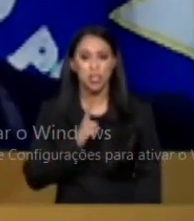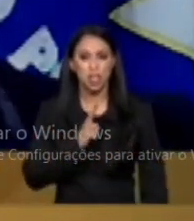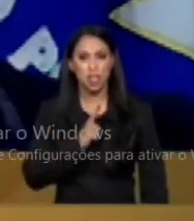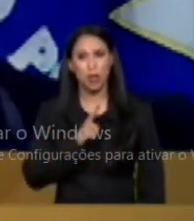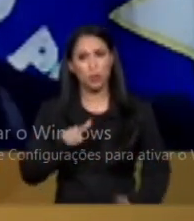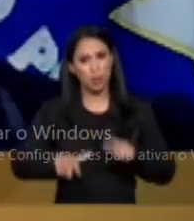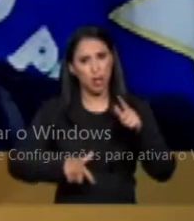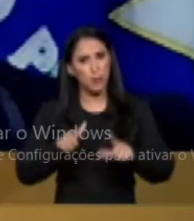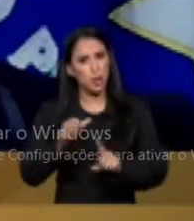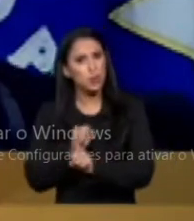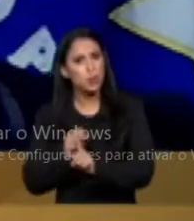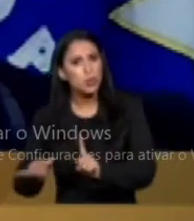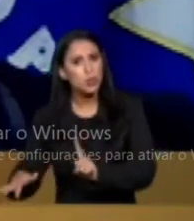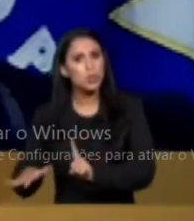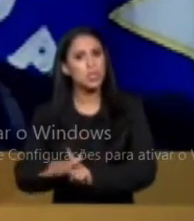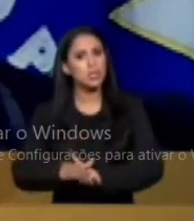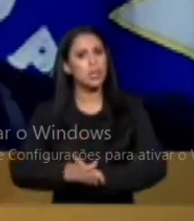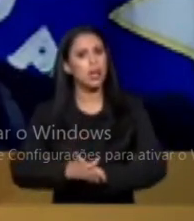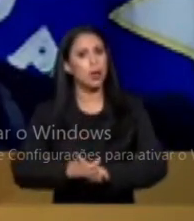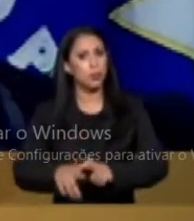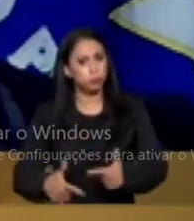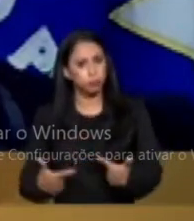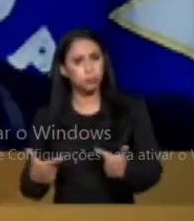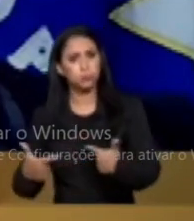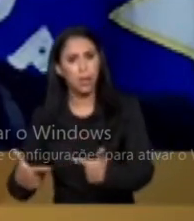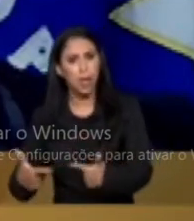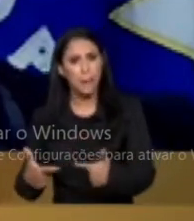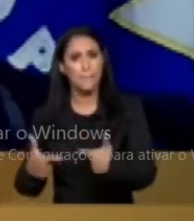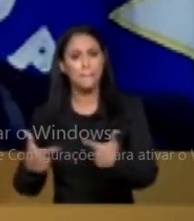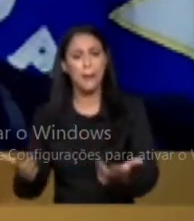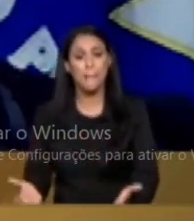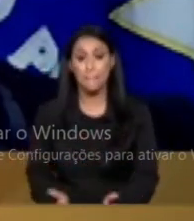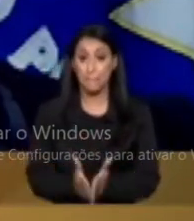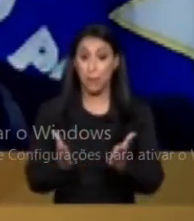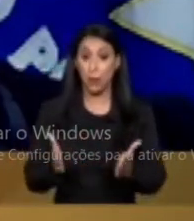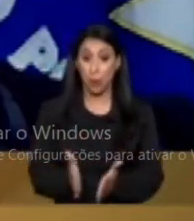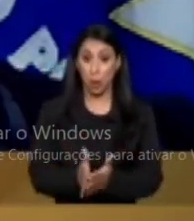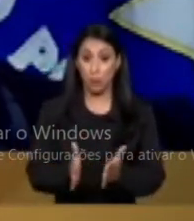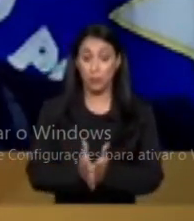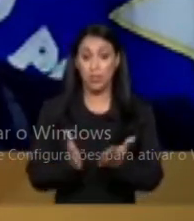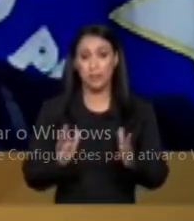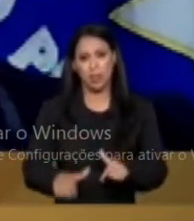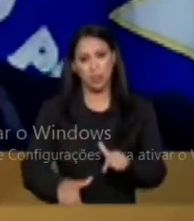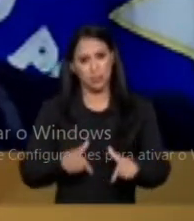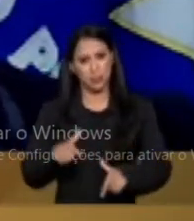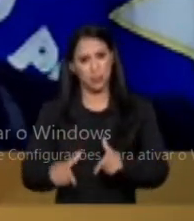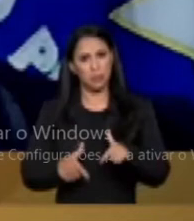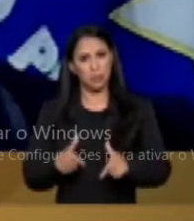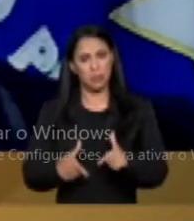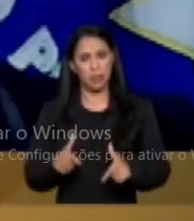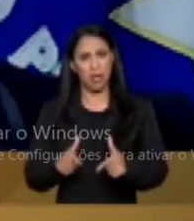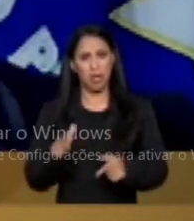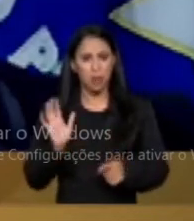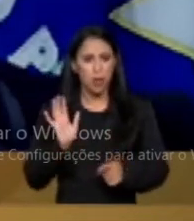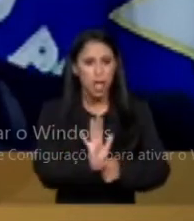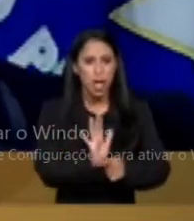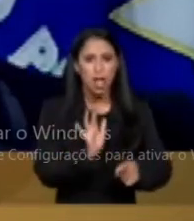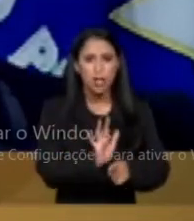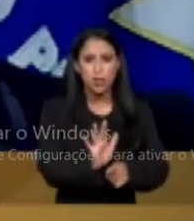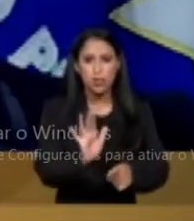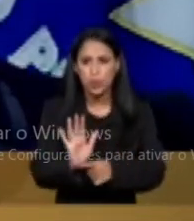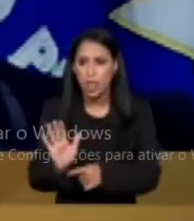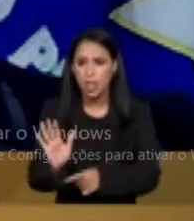obras sociais e muitas vezes pobres, porque dedicados somente a atividades filantrópicas,